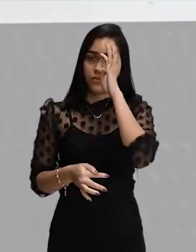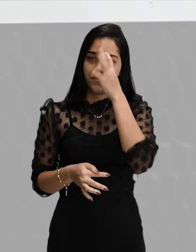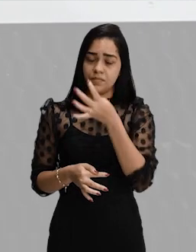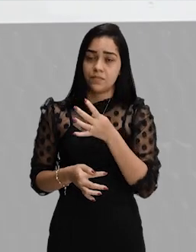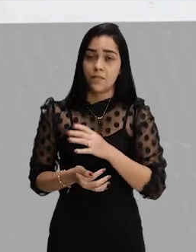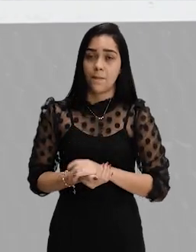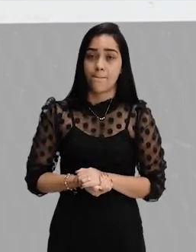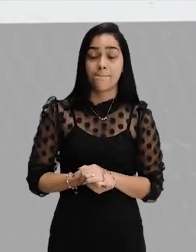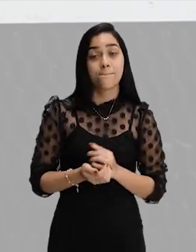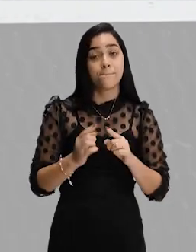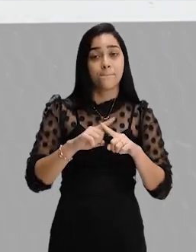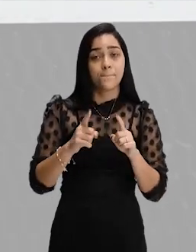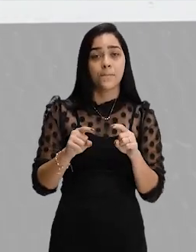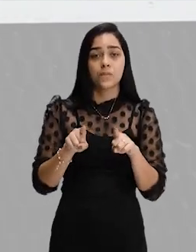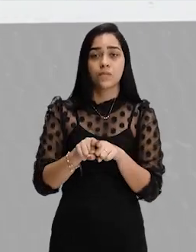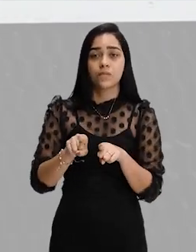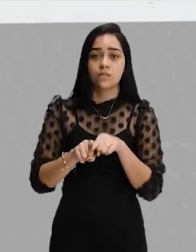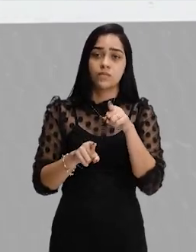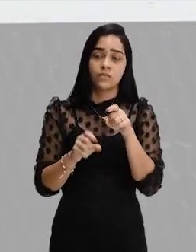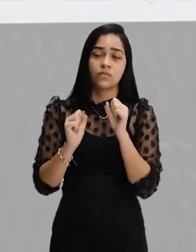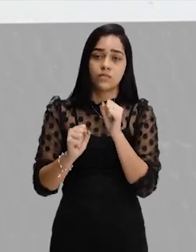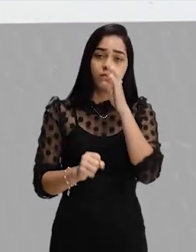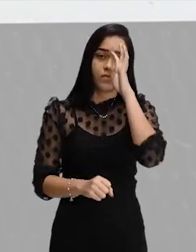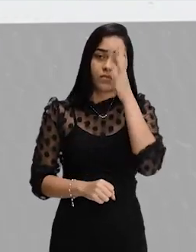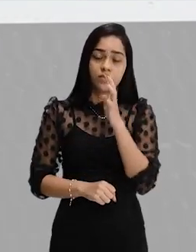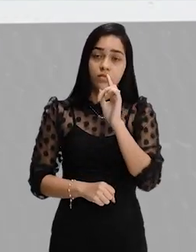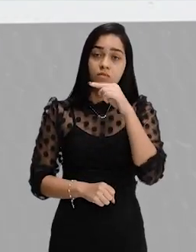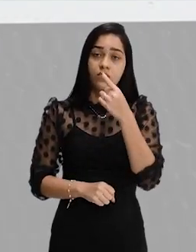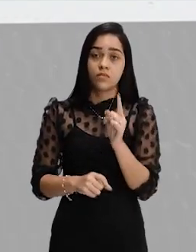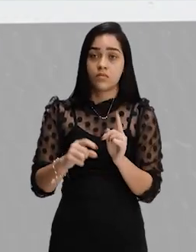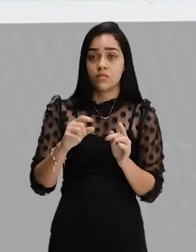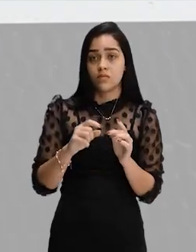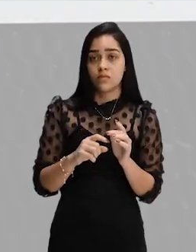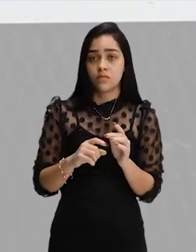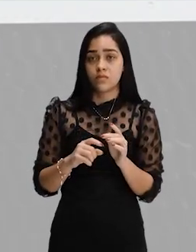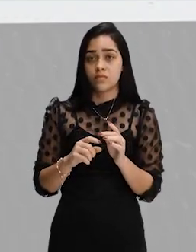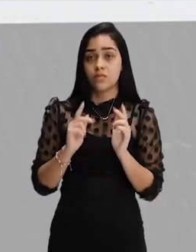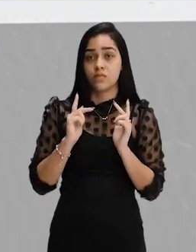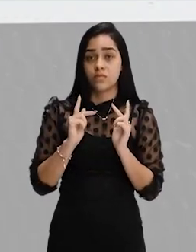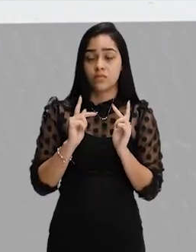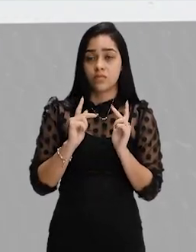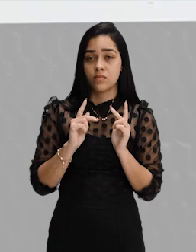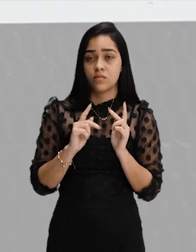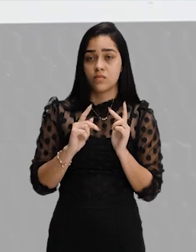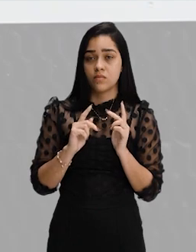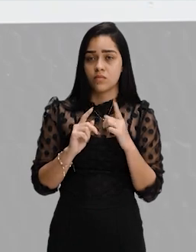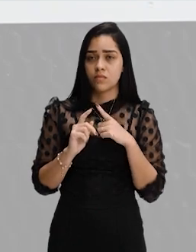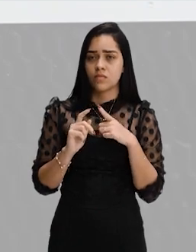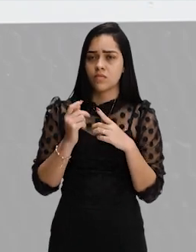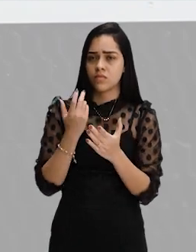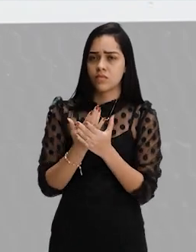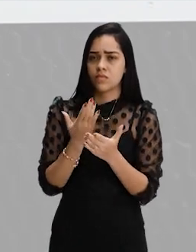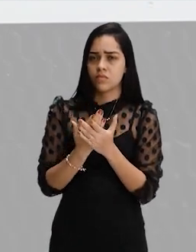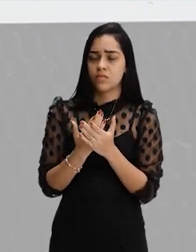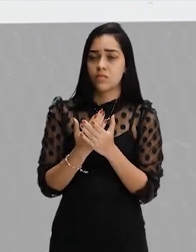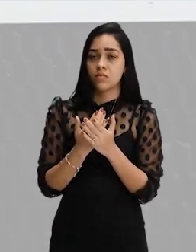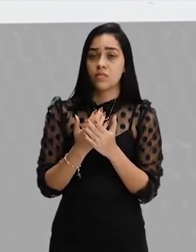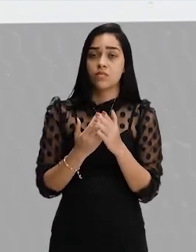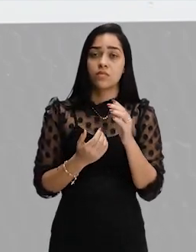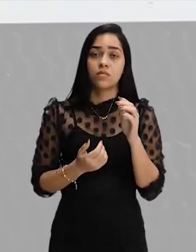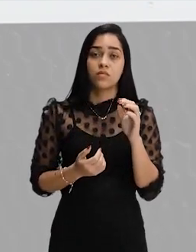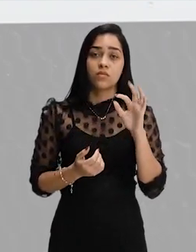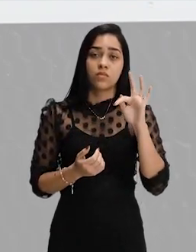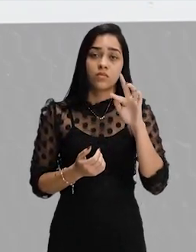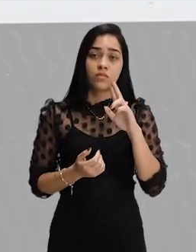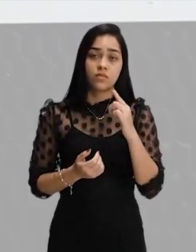Tá? Mas também você pode resolver isso aqui de outra forma. Lembra que a gente dá aula de estudo do sinal da função? A gente